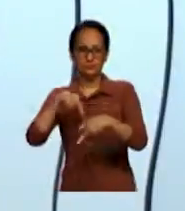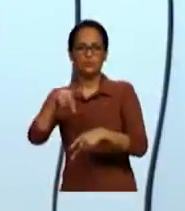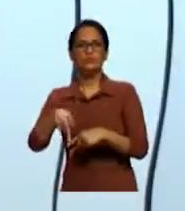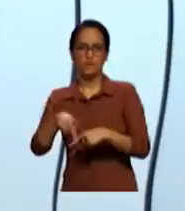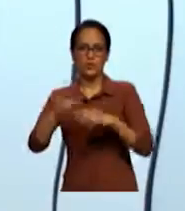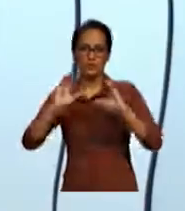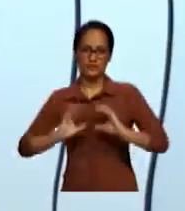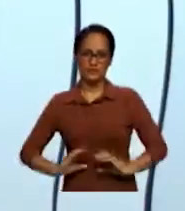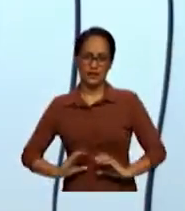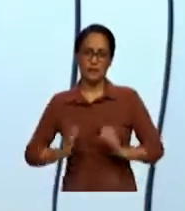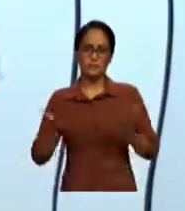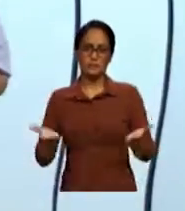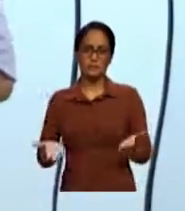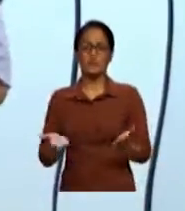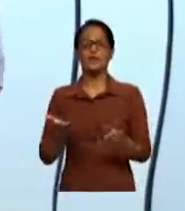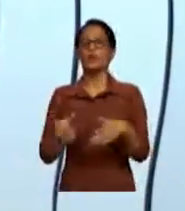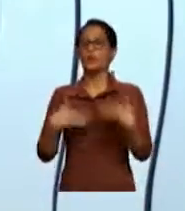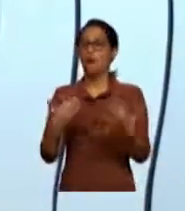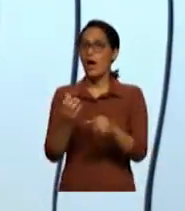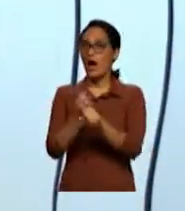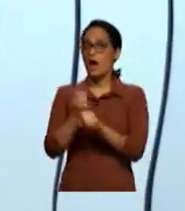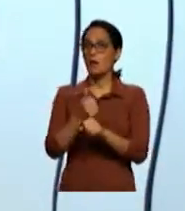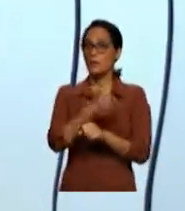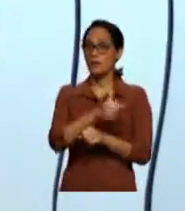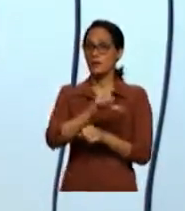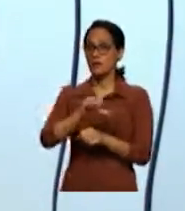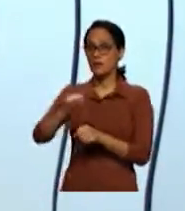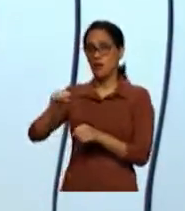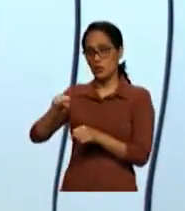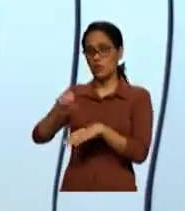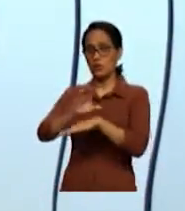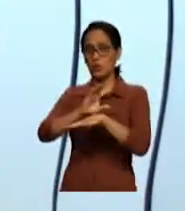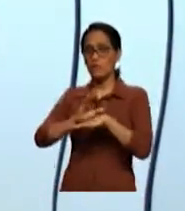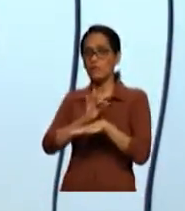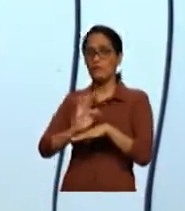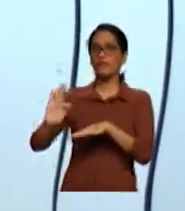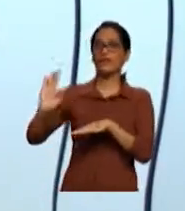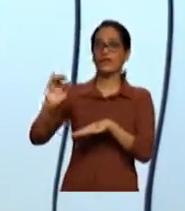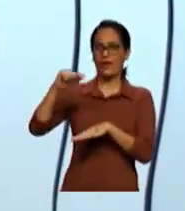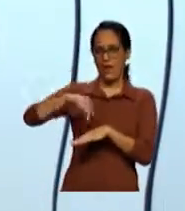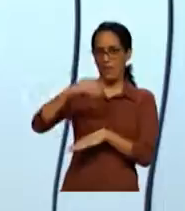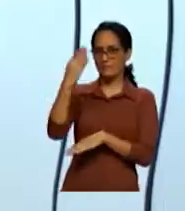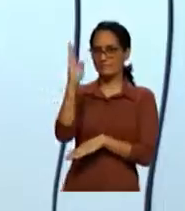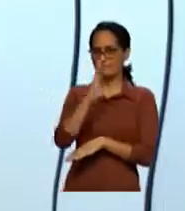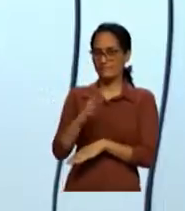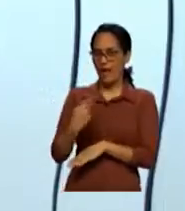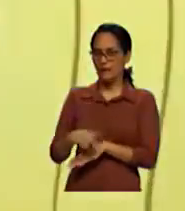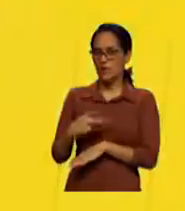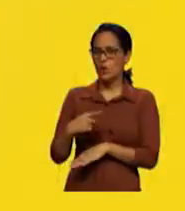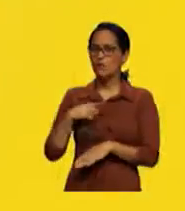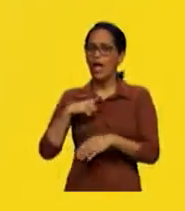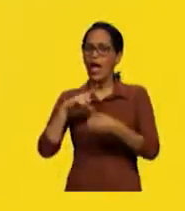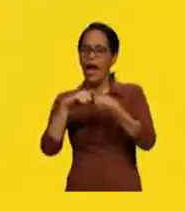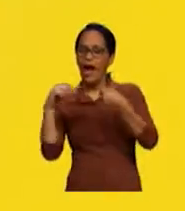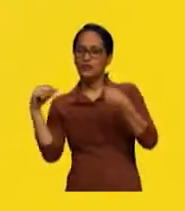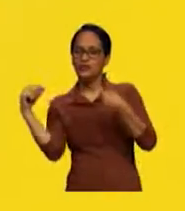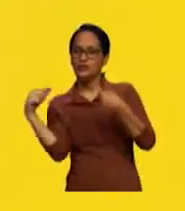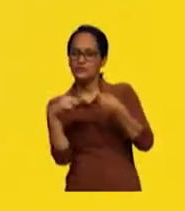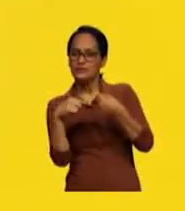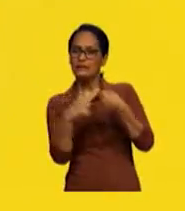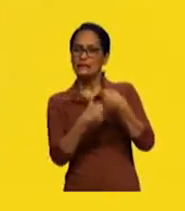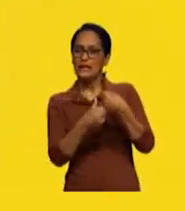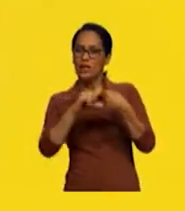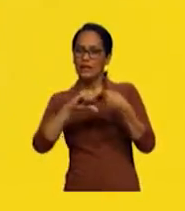Feito isso, em 1988, a gente tem, então, a Constituição Federal, onde fala, lá no seu artigo 196,